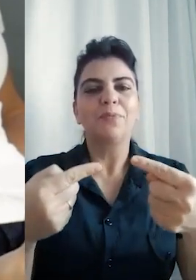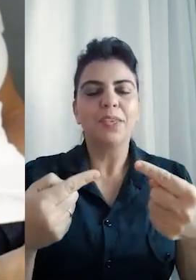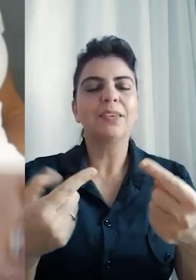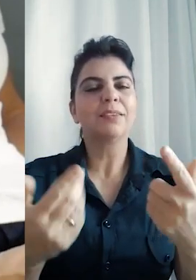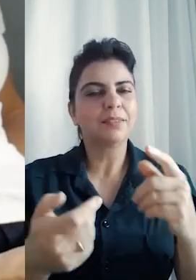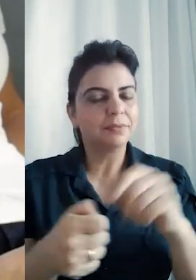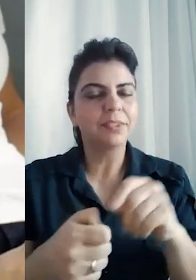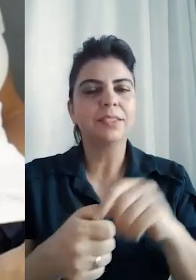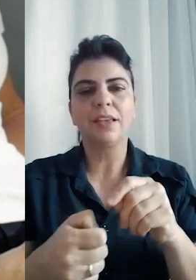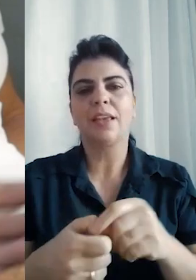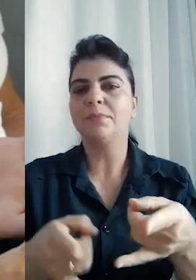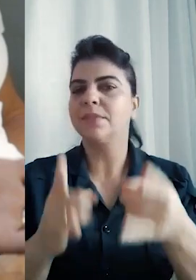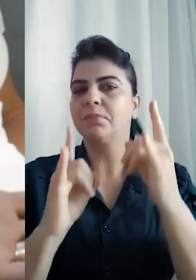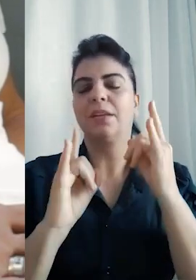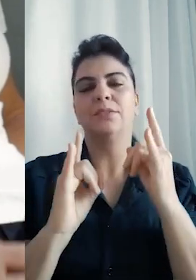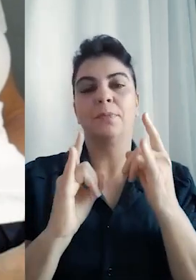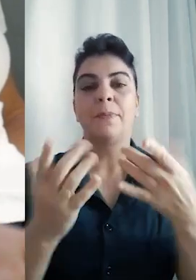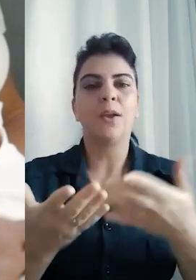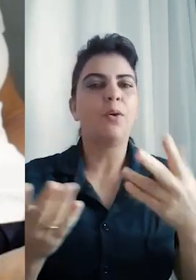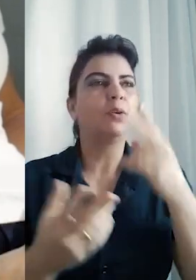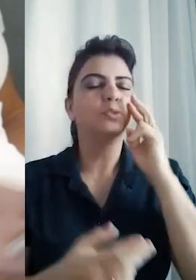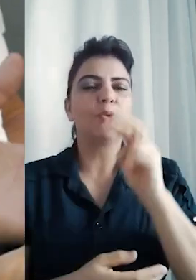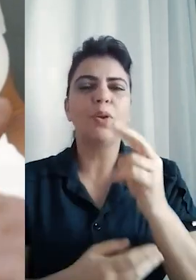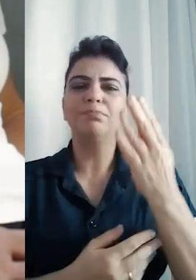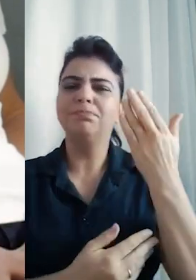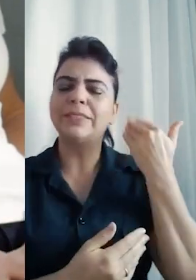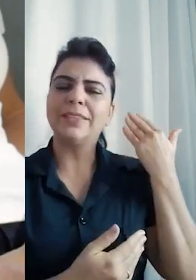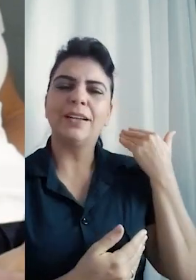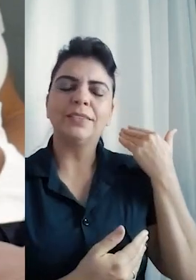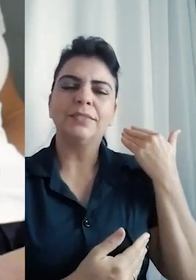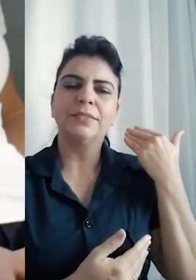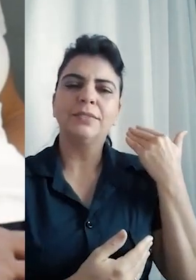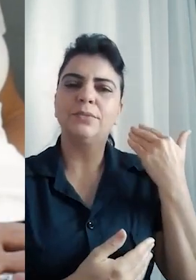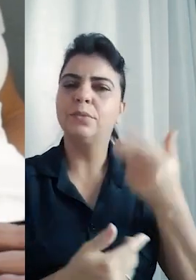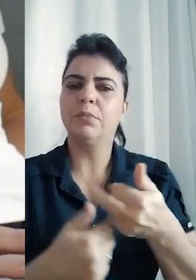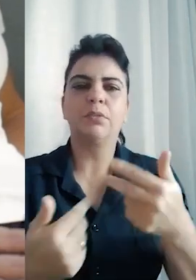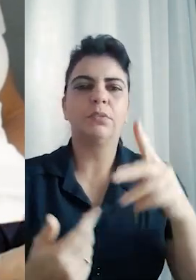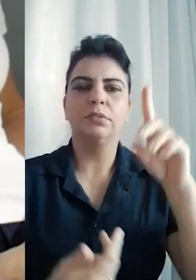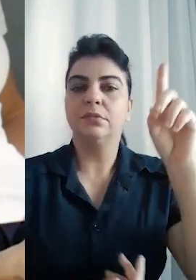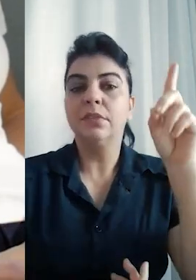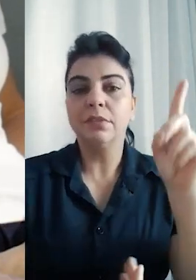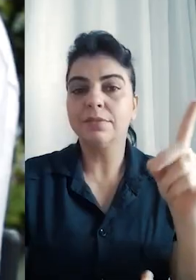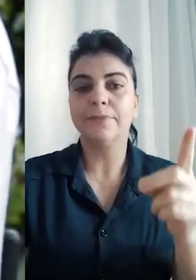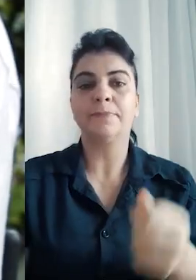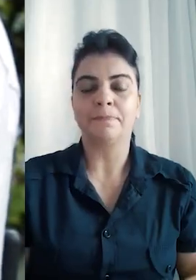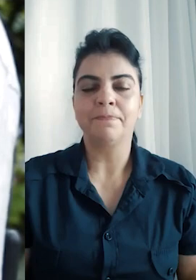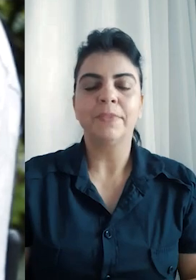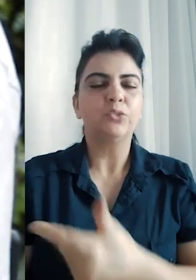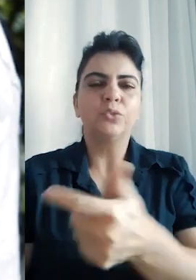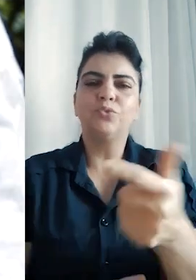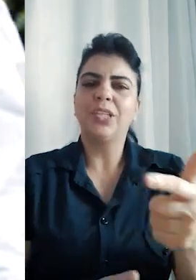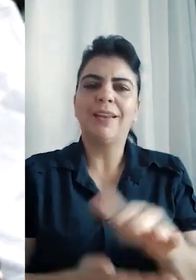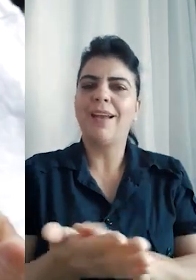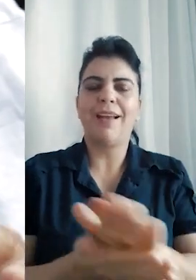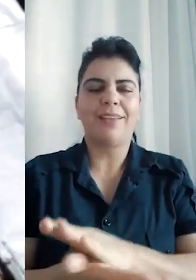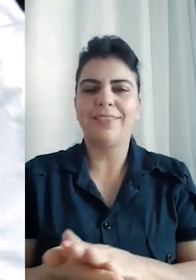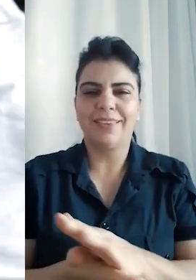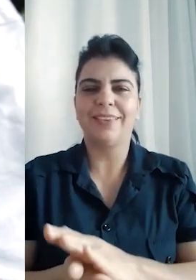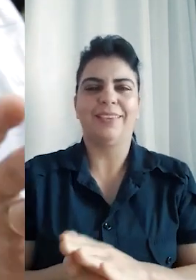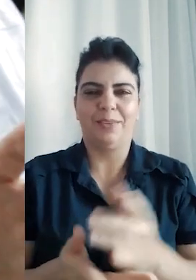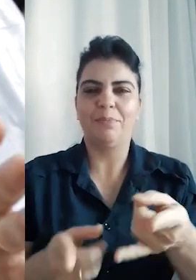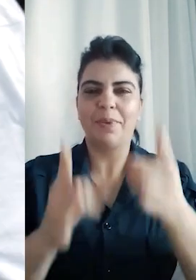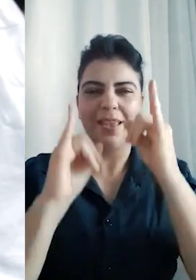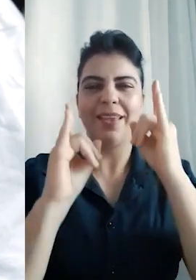aqui, mergulhou de cabeça e fizemos isso aqui. Hoje eu olho para trás e eu digo, foi uma coisa muito de Deus. A gente não tinha nada aqui, era